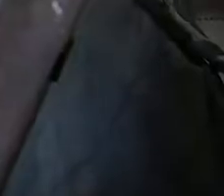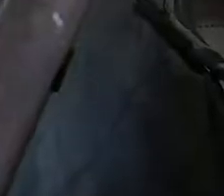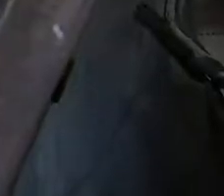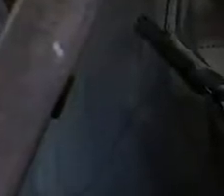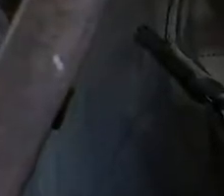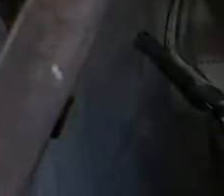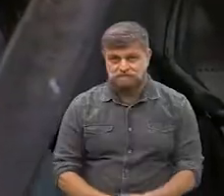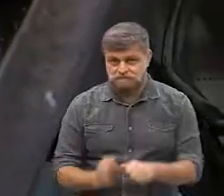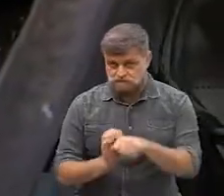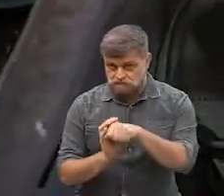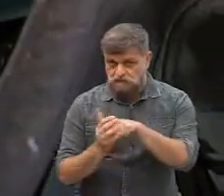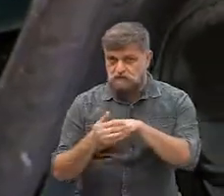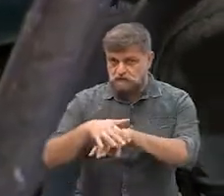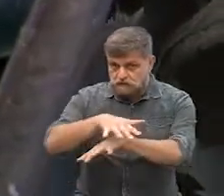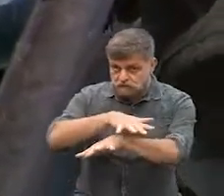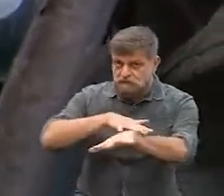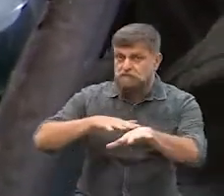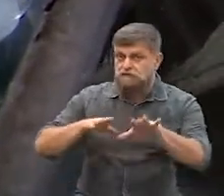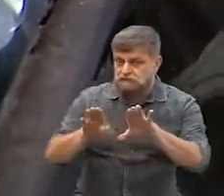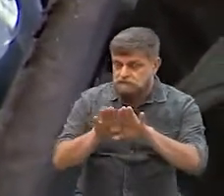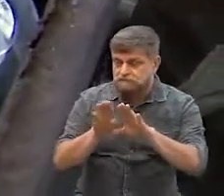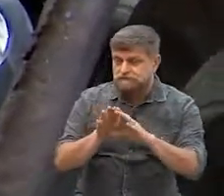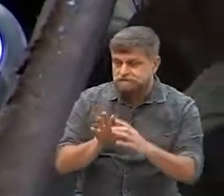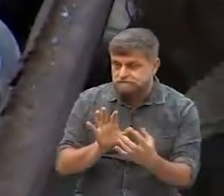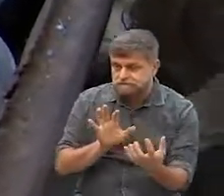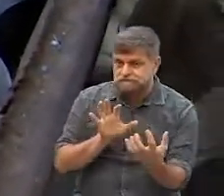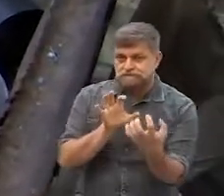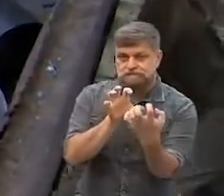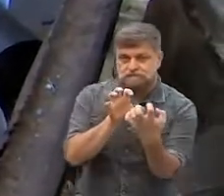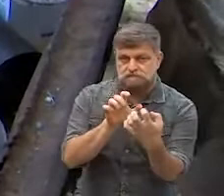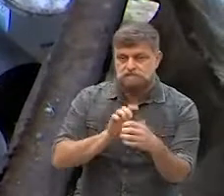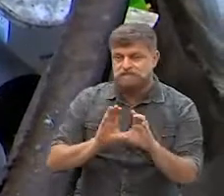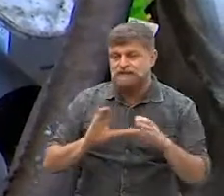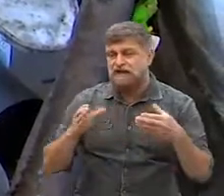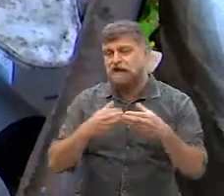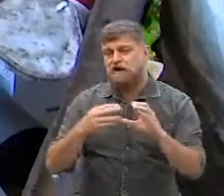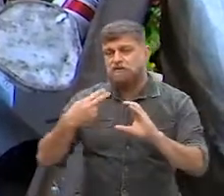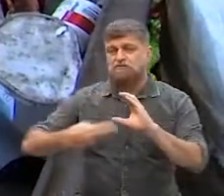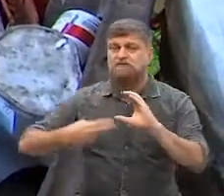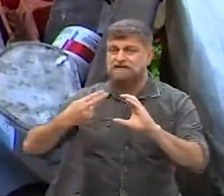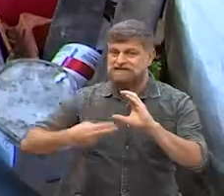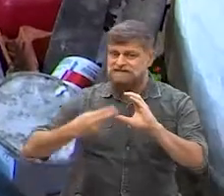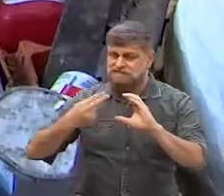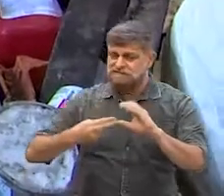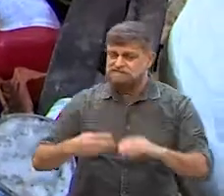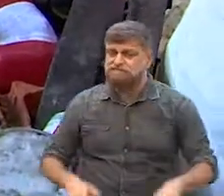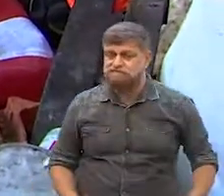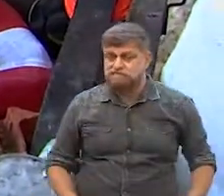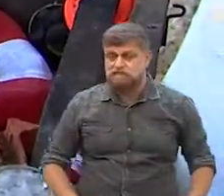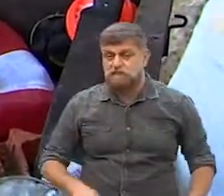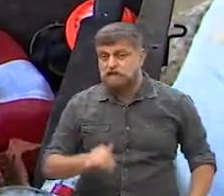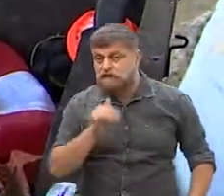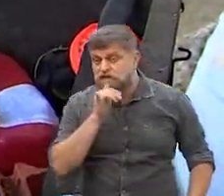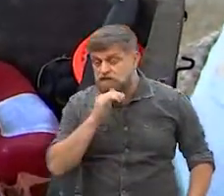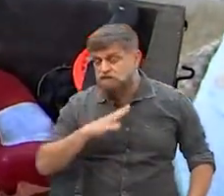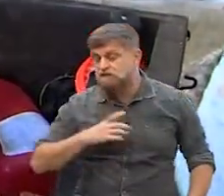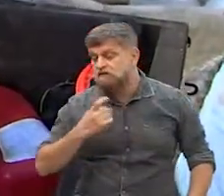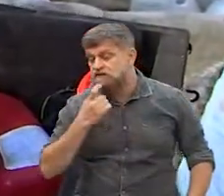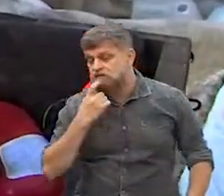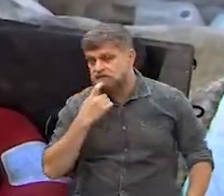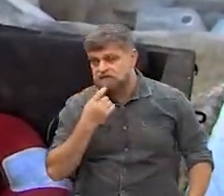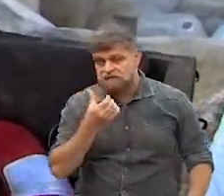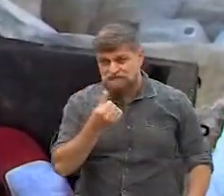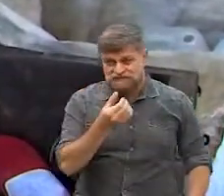A pandemia também impactou diretamente o trabalho das cooperativas. Em Campinas, por exemplo, de